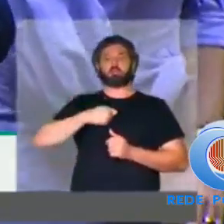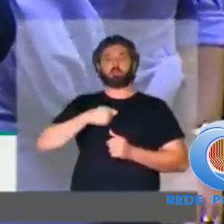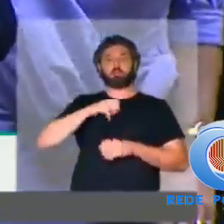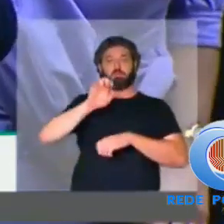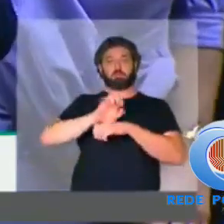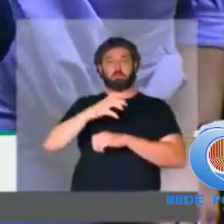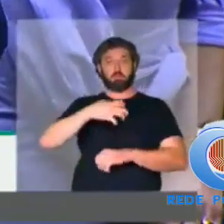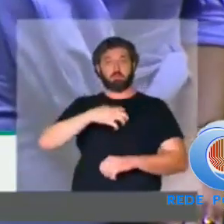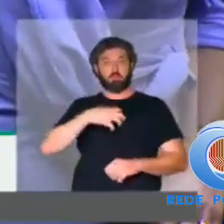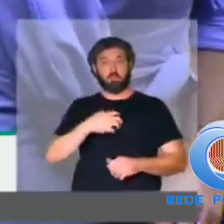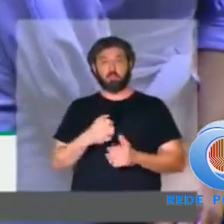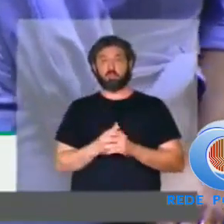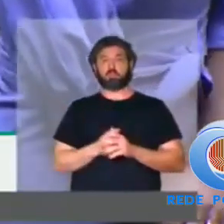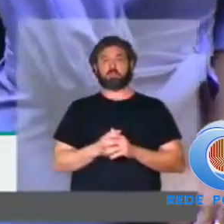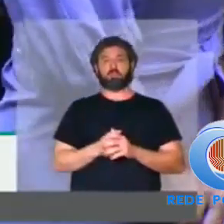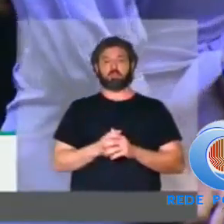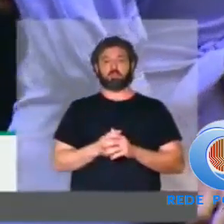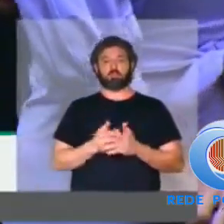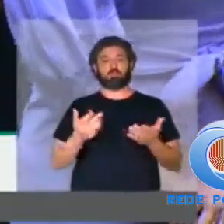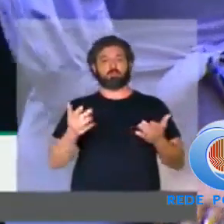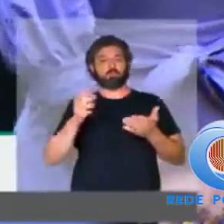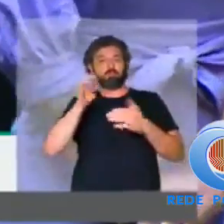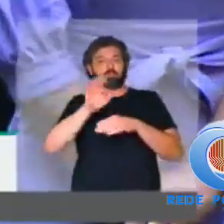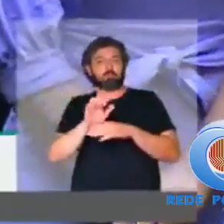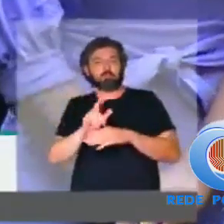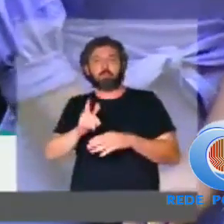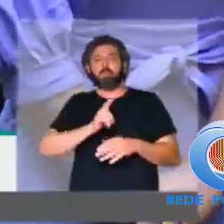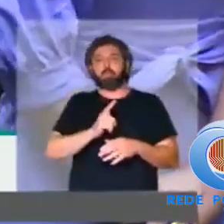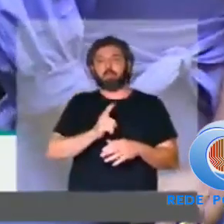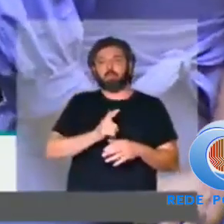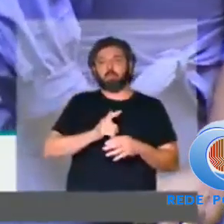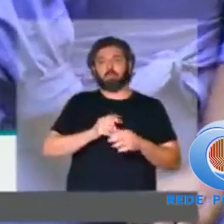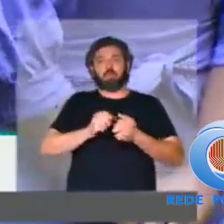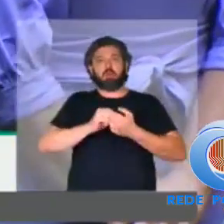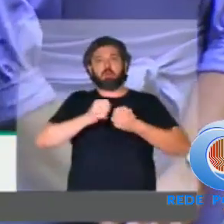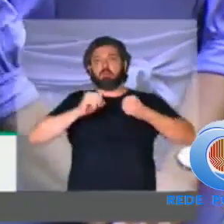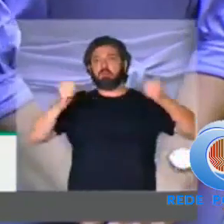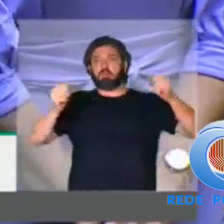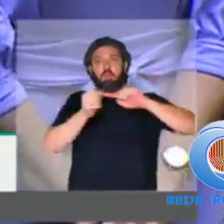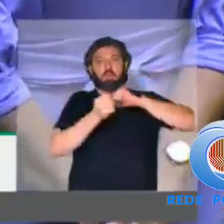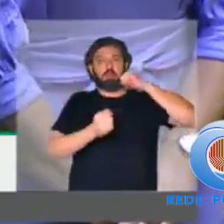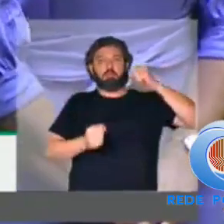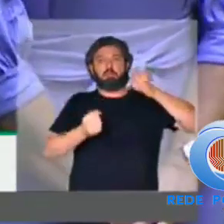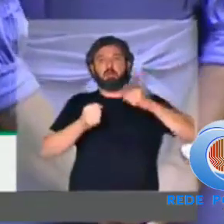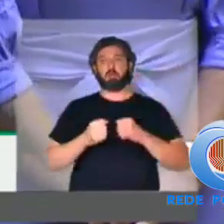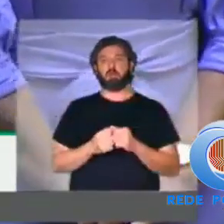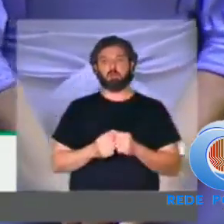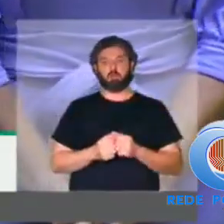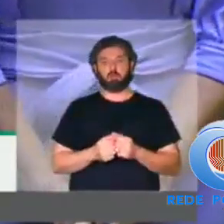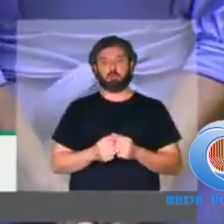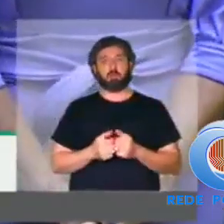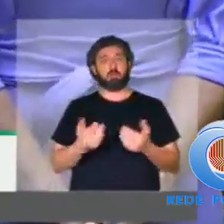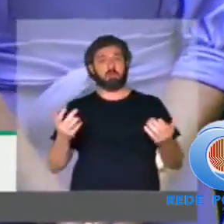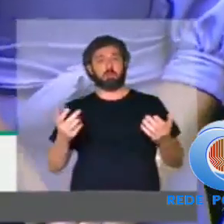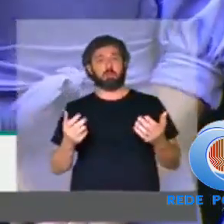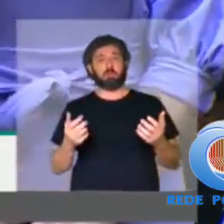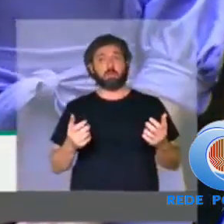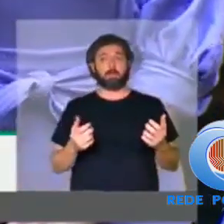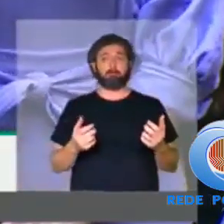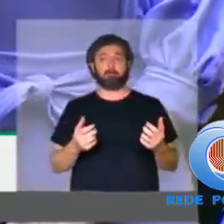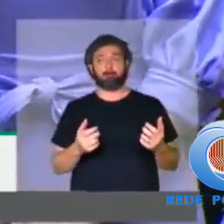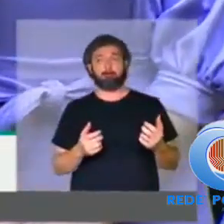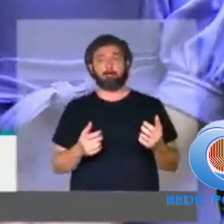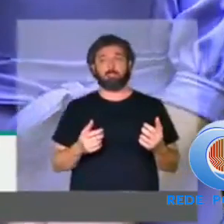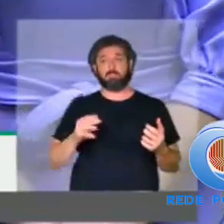do estado da Bahia, um estado que tem dimensões continentais, que